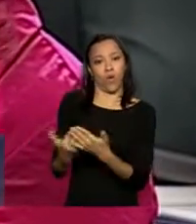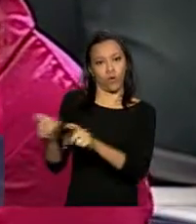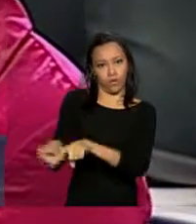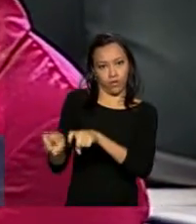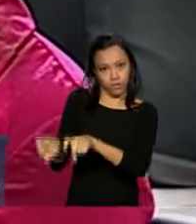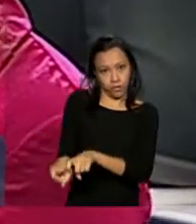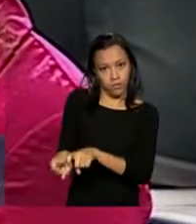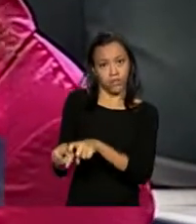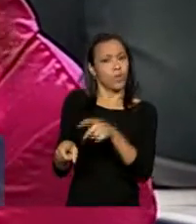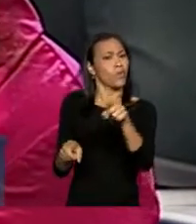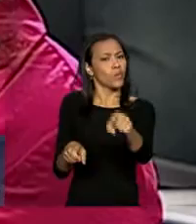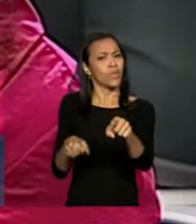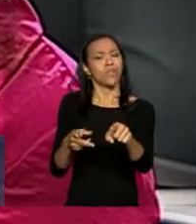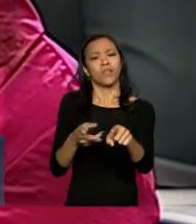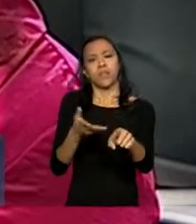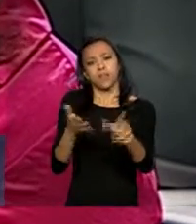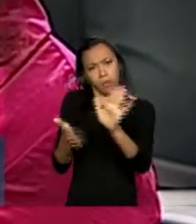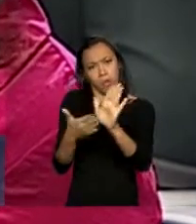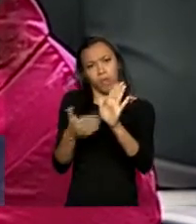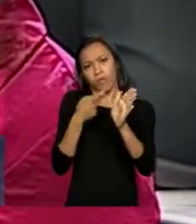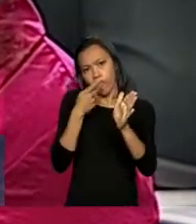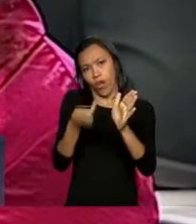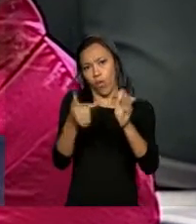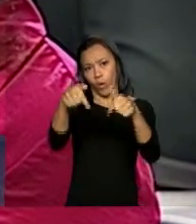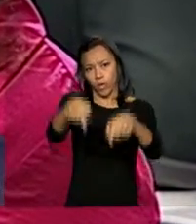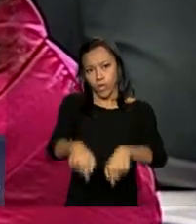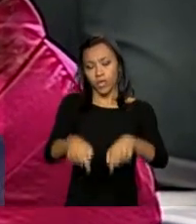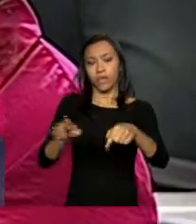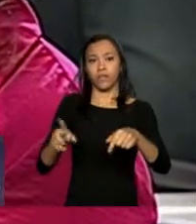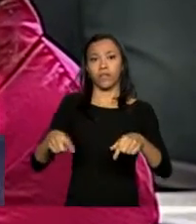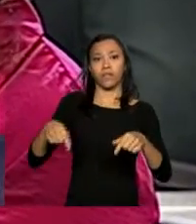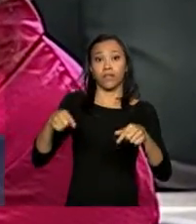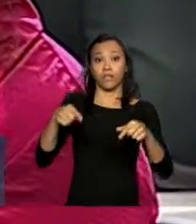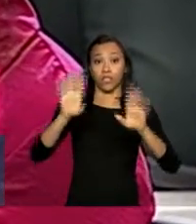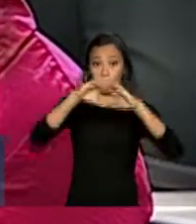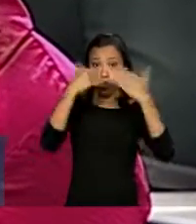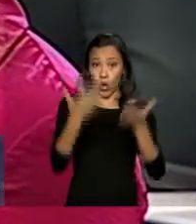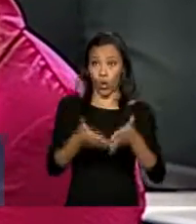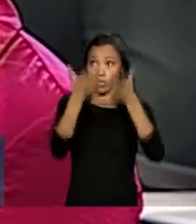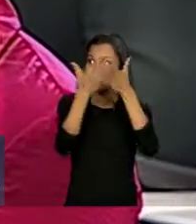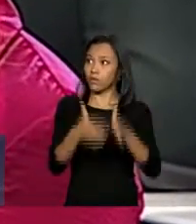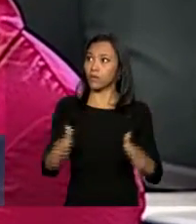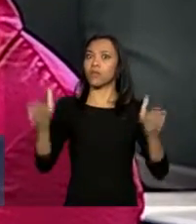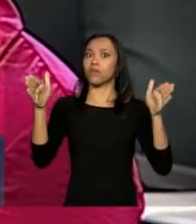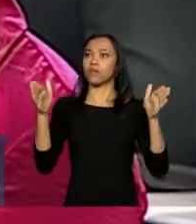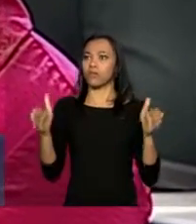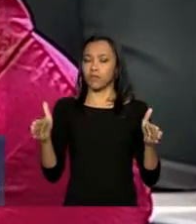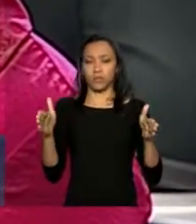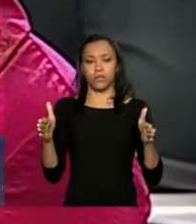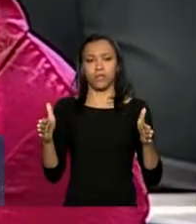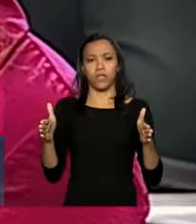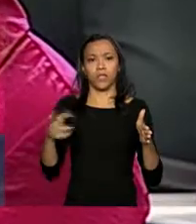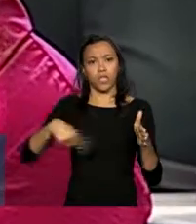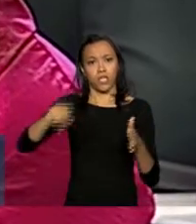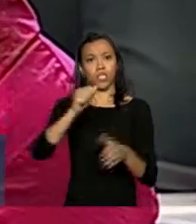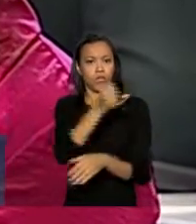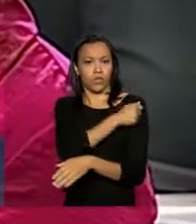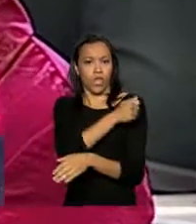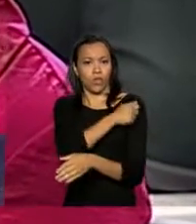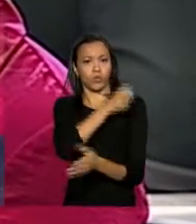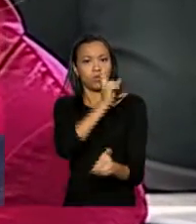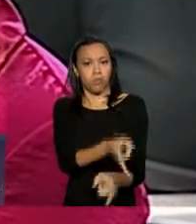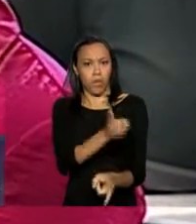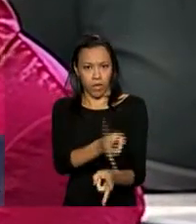horizonte, com esse recorte que o senhor propôs das escolas grandes, com maior permanência dos estudantes